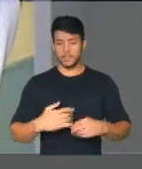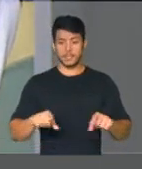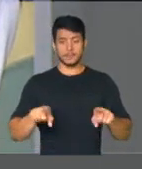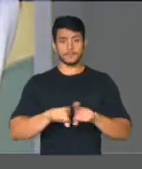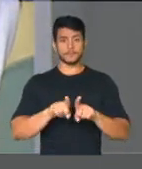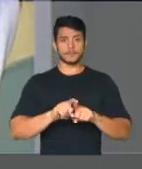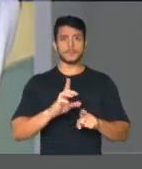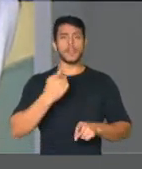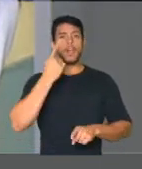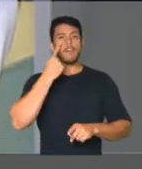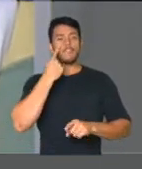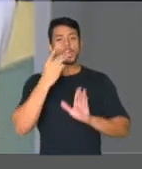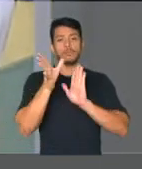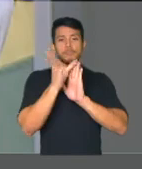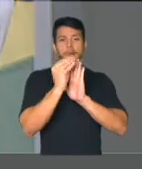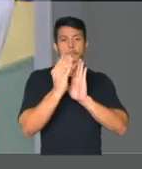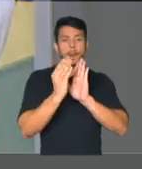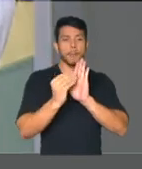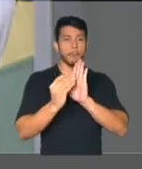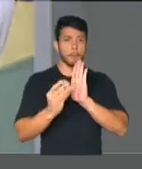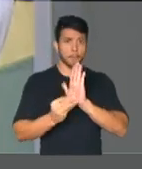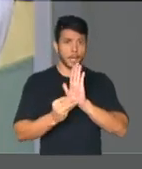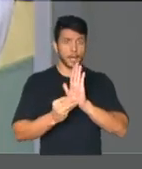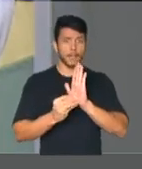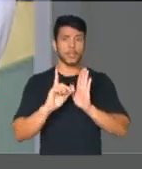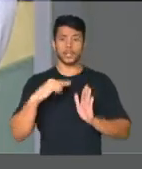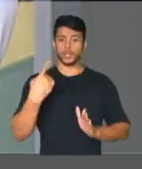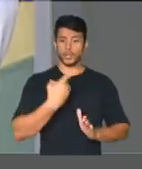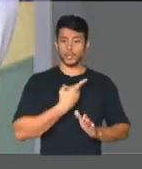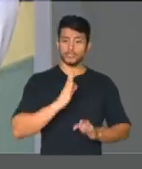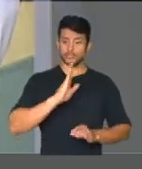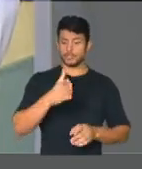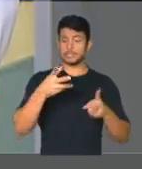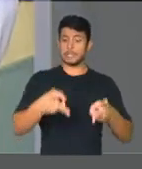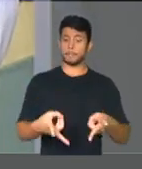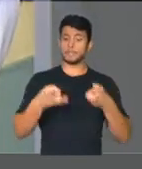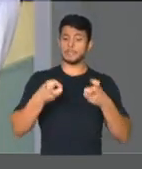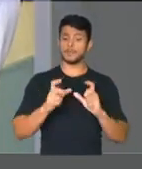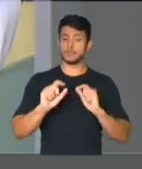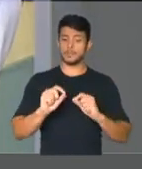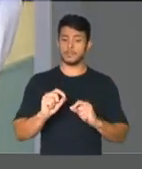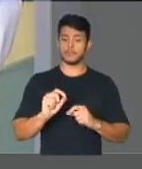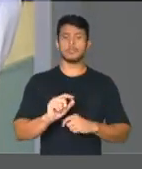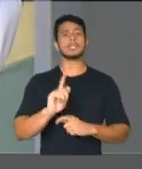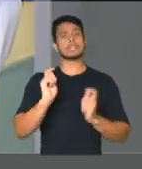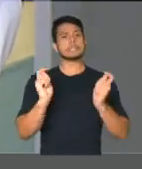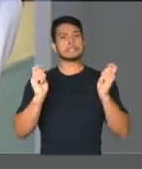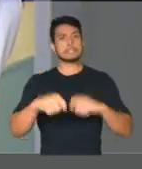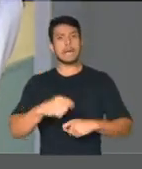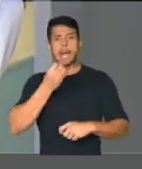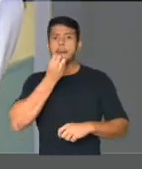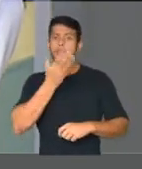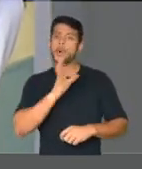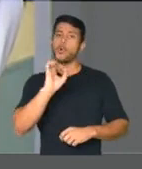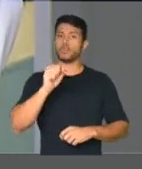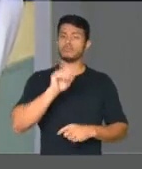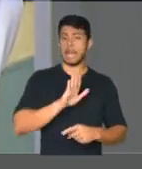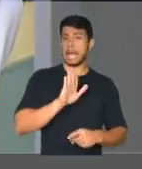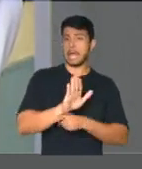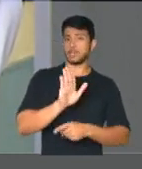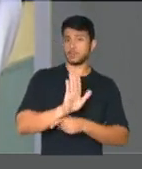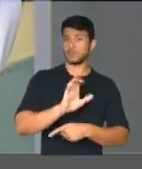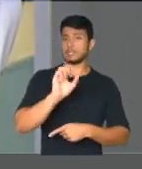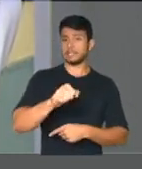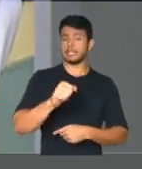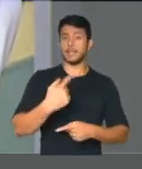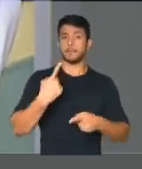do mérito das proposições, saliento desde já que são oportunas e convenientes, tendo